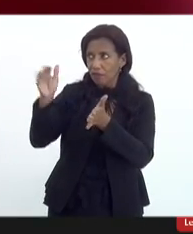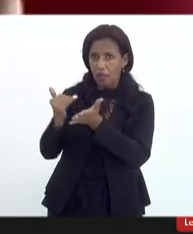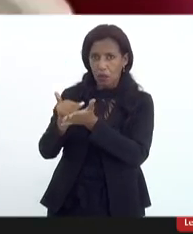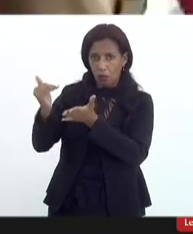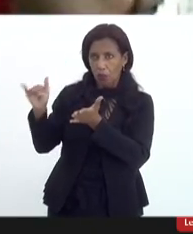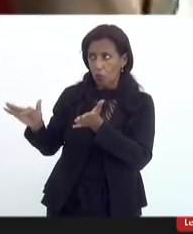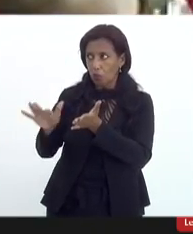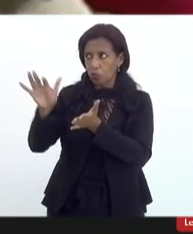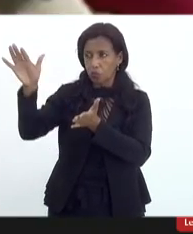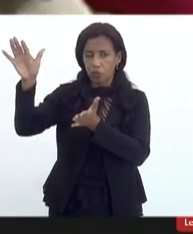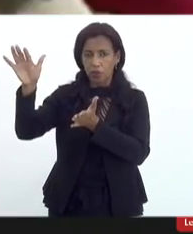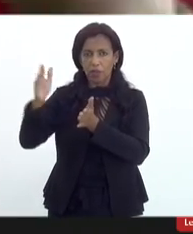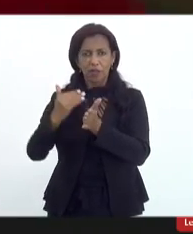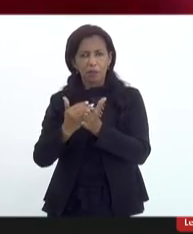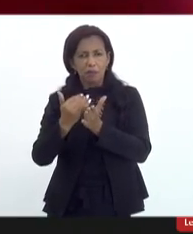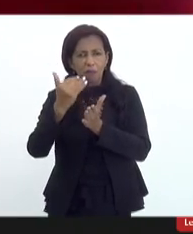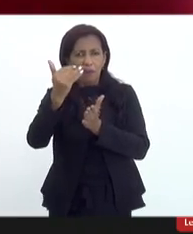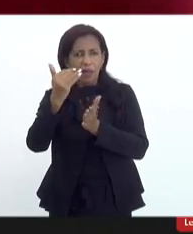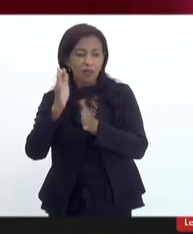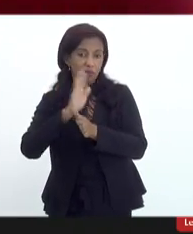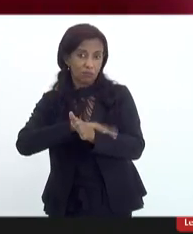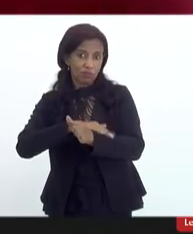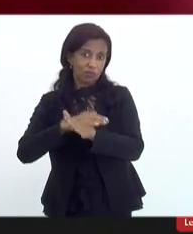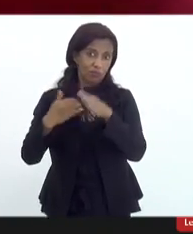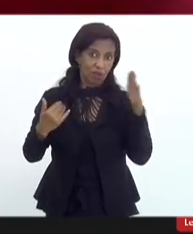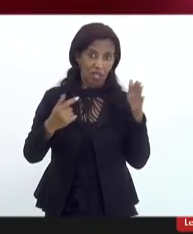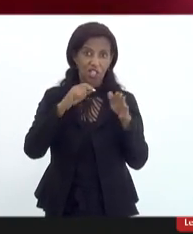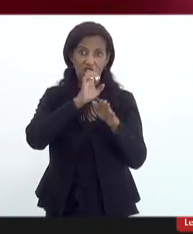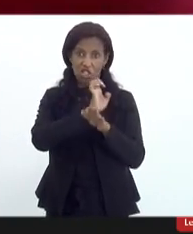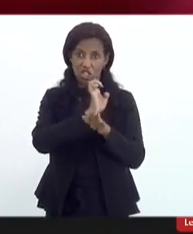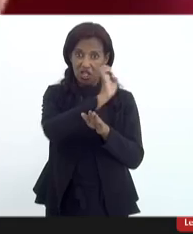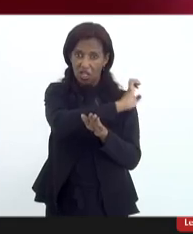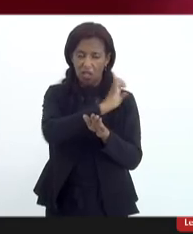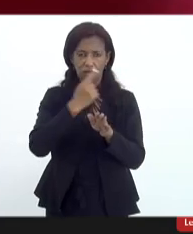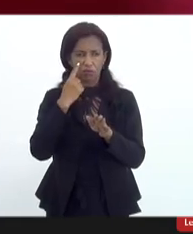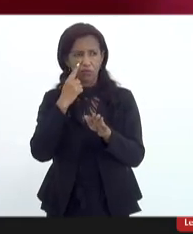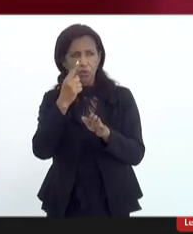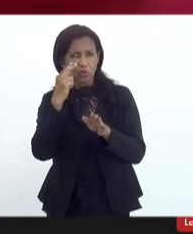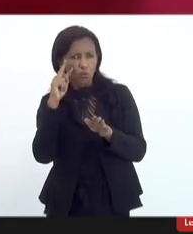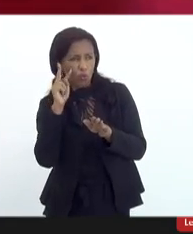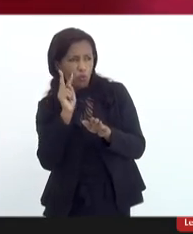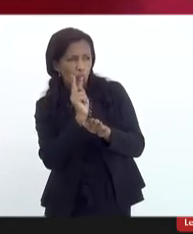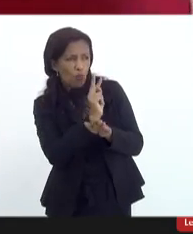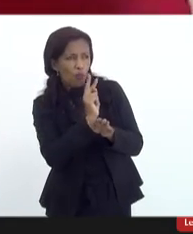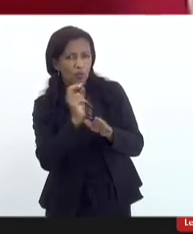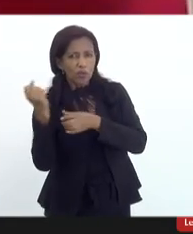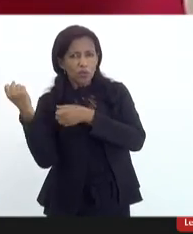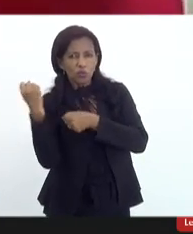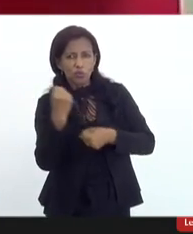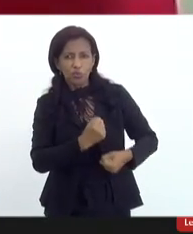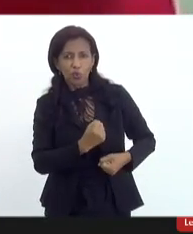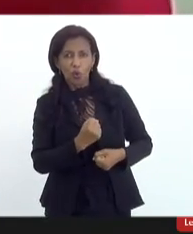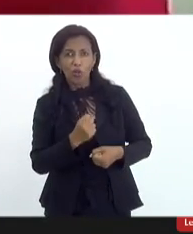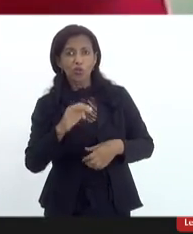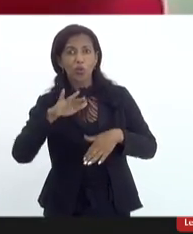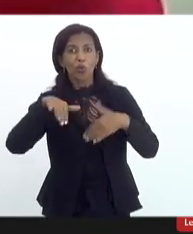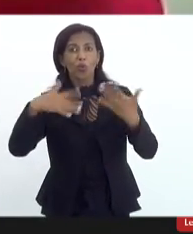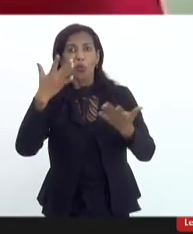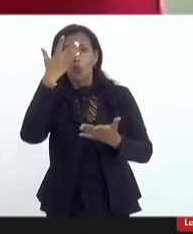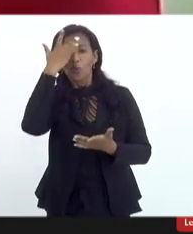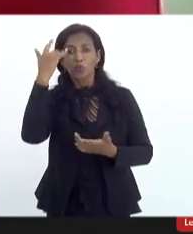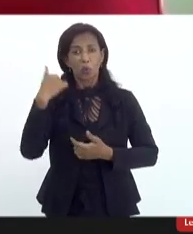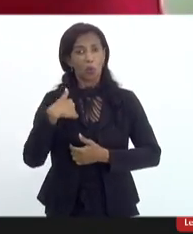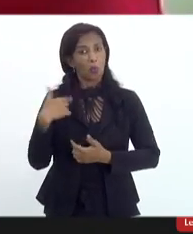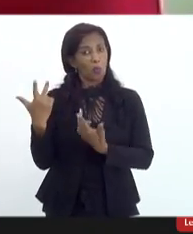direito e, mais adiante, do lado esquerdo. E a gente só consegue ver São Jorge quando as pessoas como